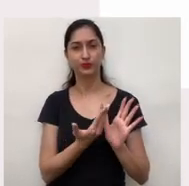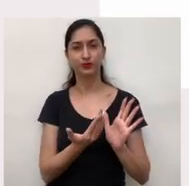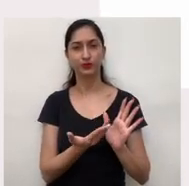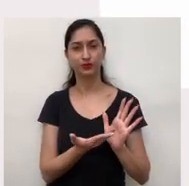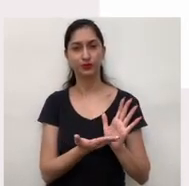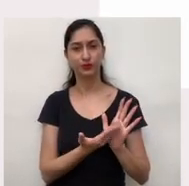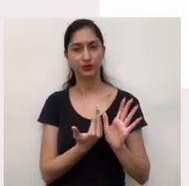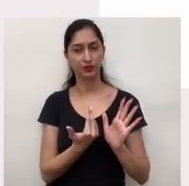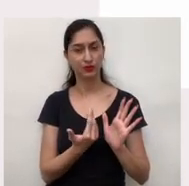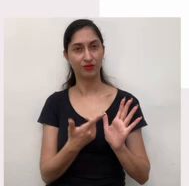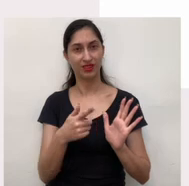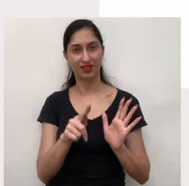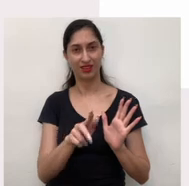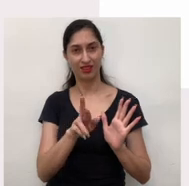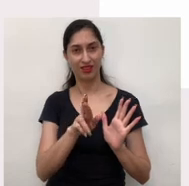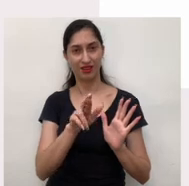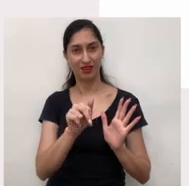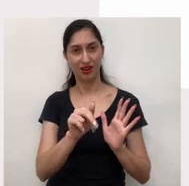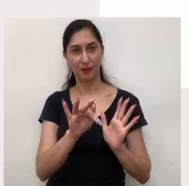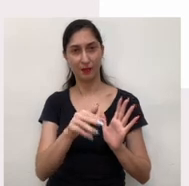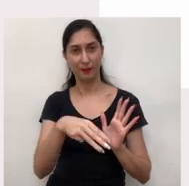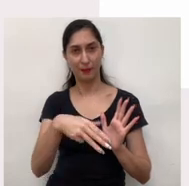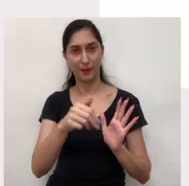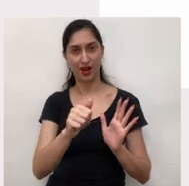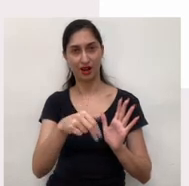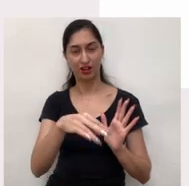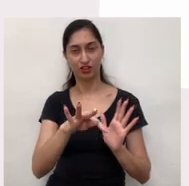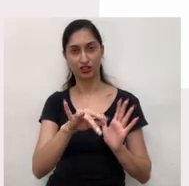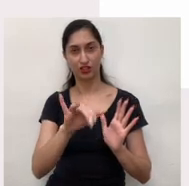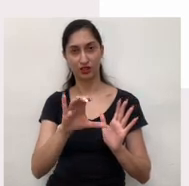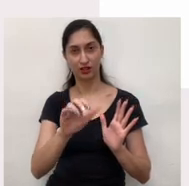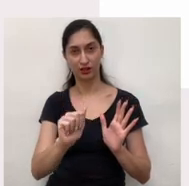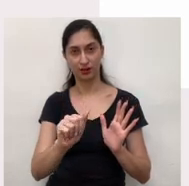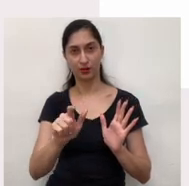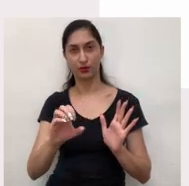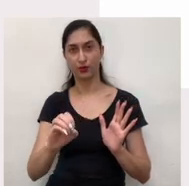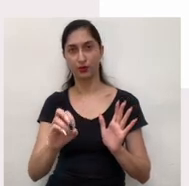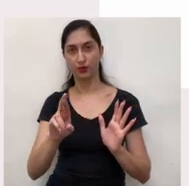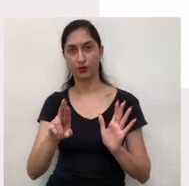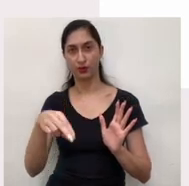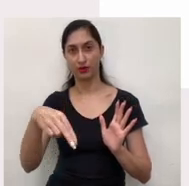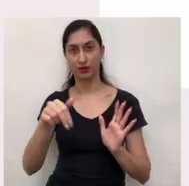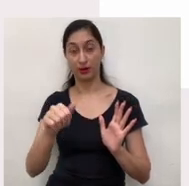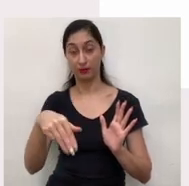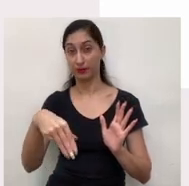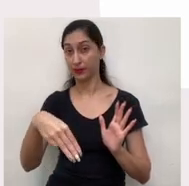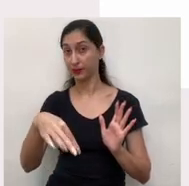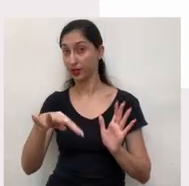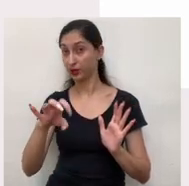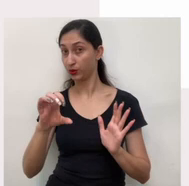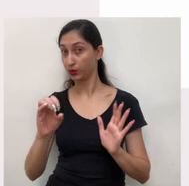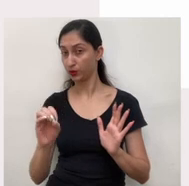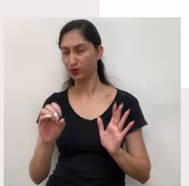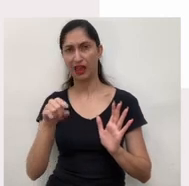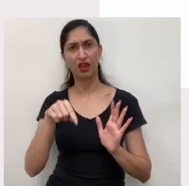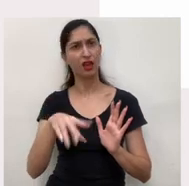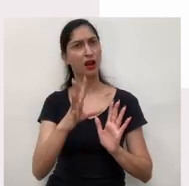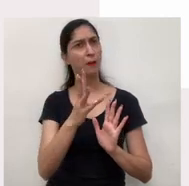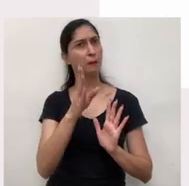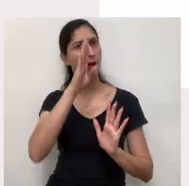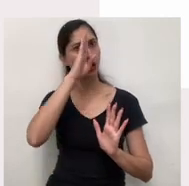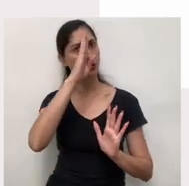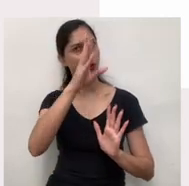na página da gramática do ornamento, que foi uma das primeiras grandes compilações, né,